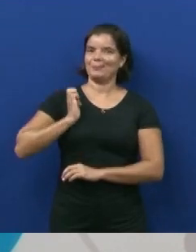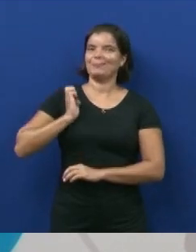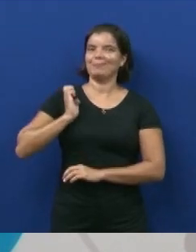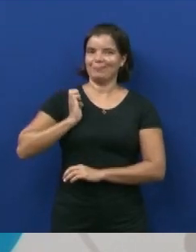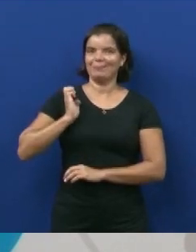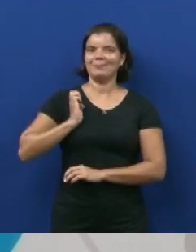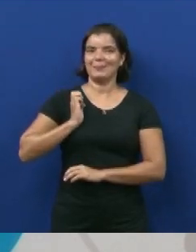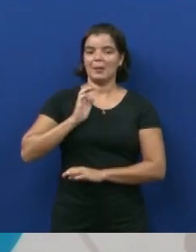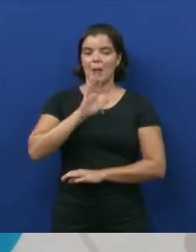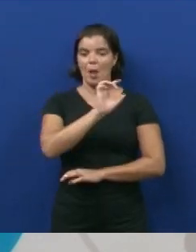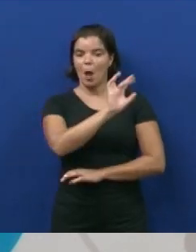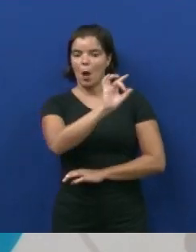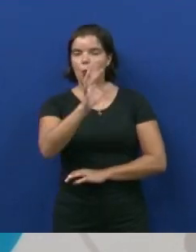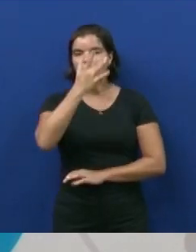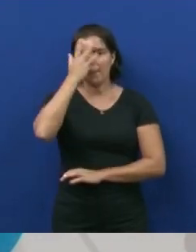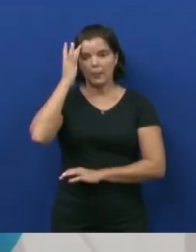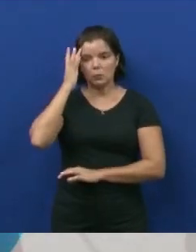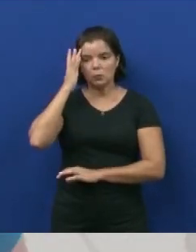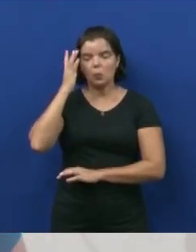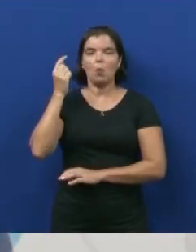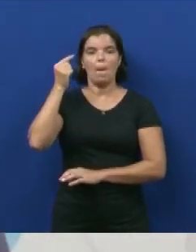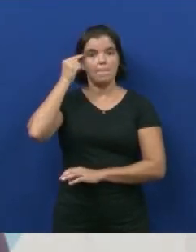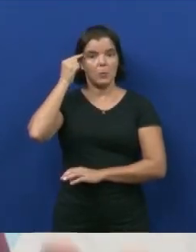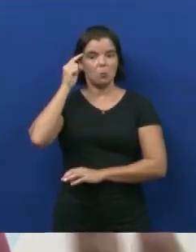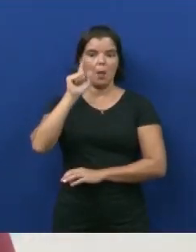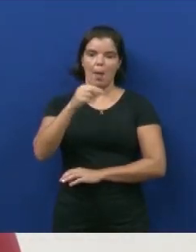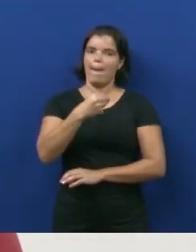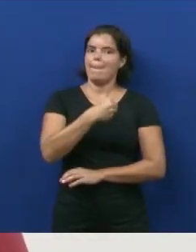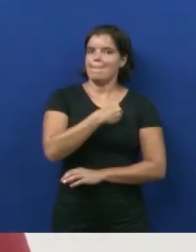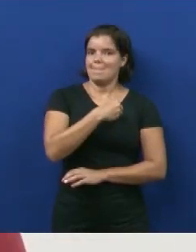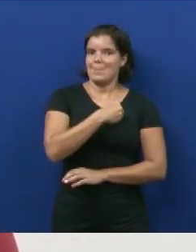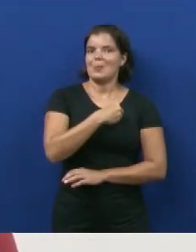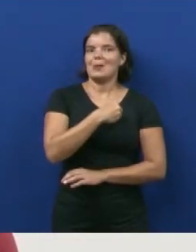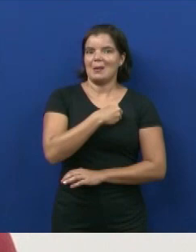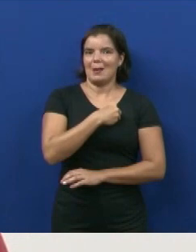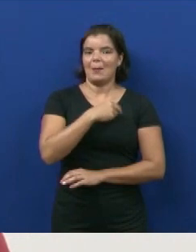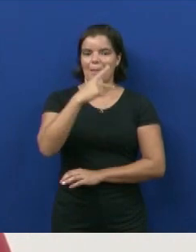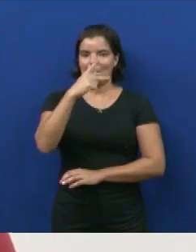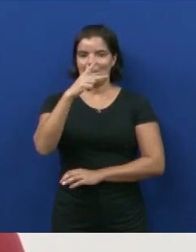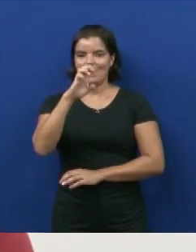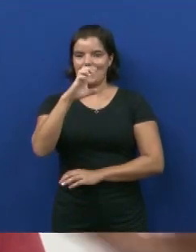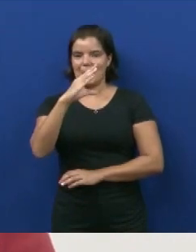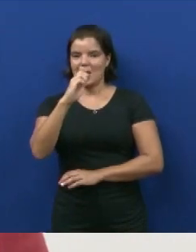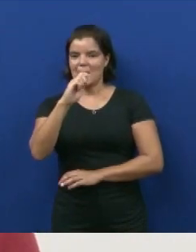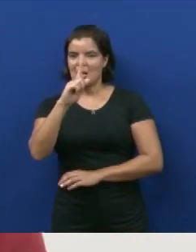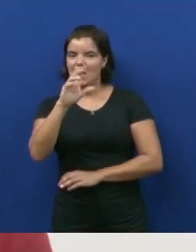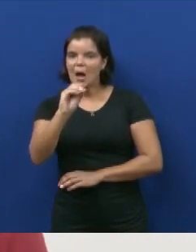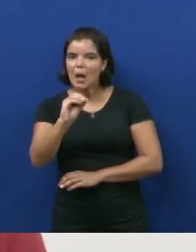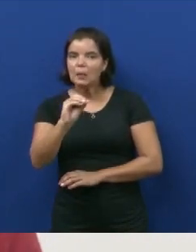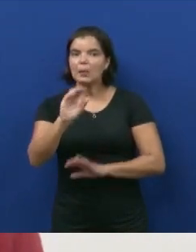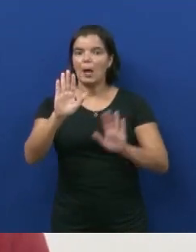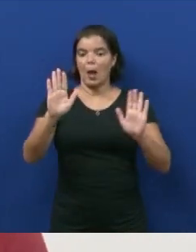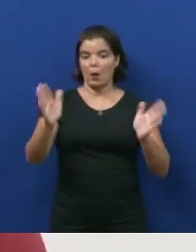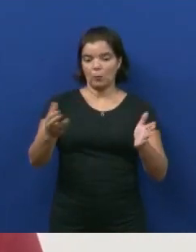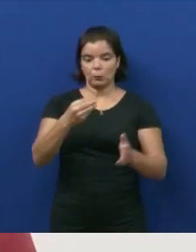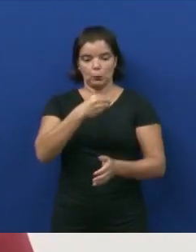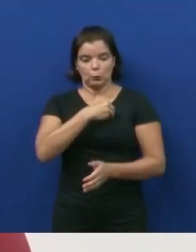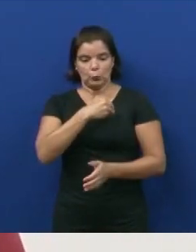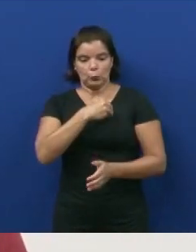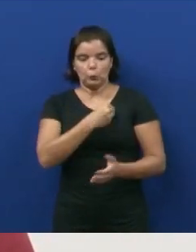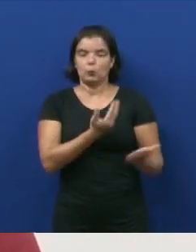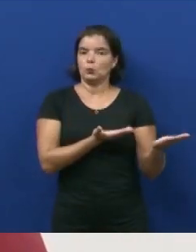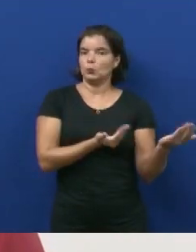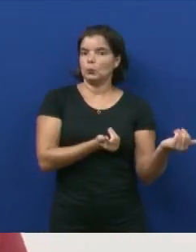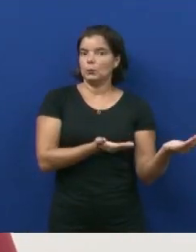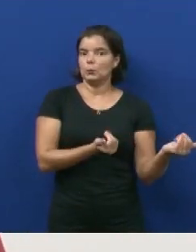para determinadas pessoas não é pecado, né? Esse conceito de pecado, né, que tanto assola aí os